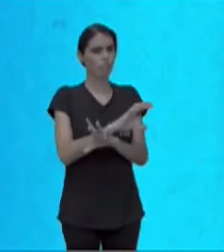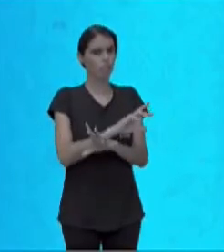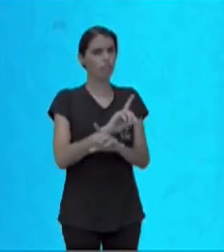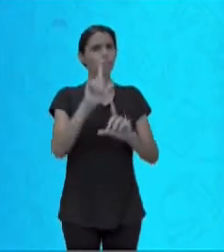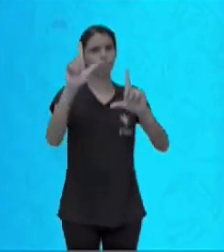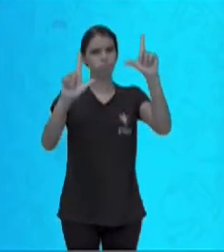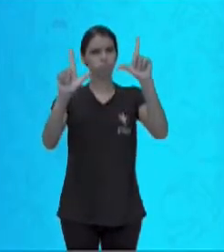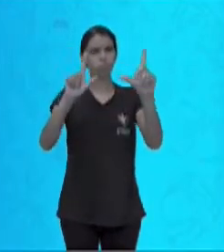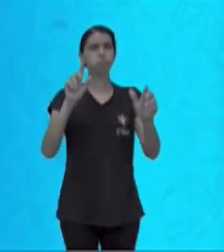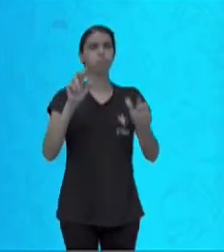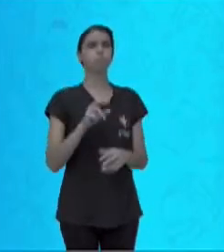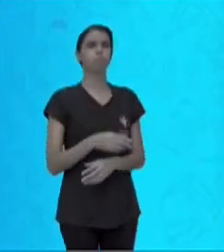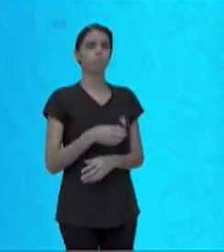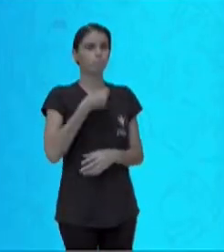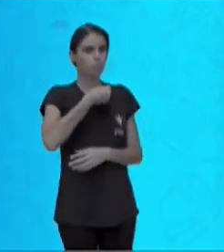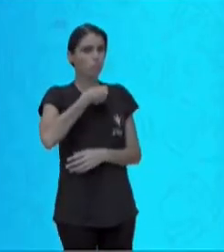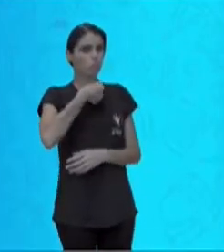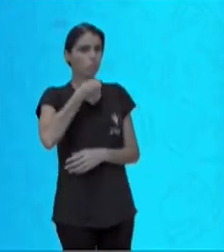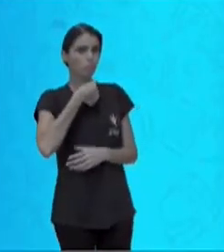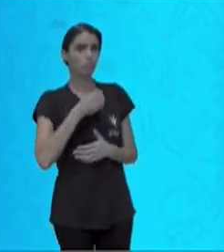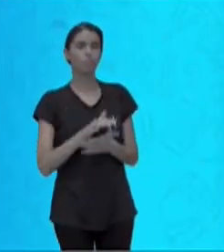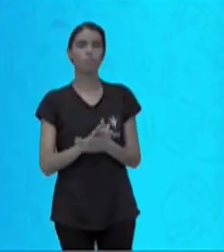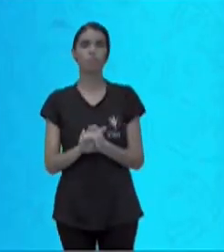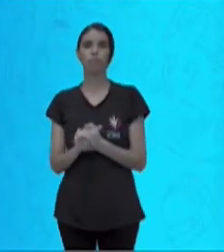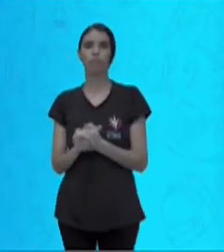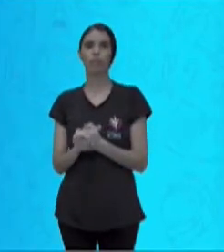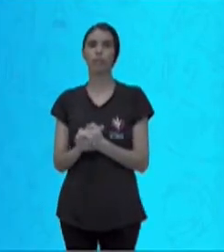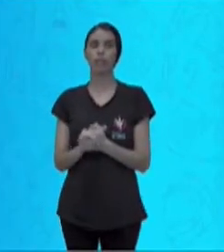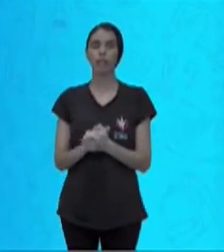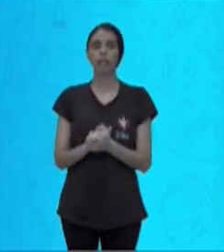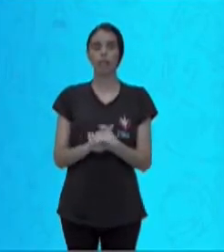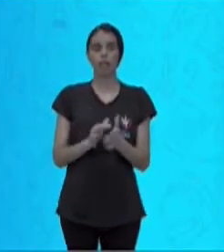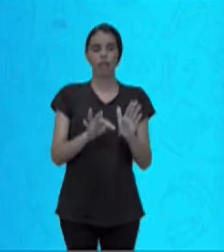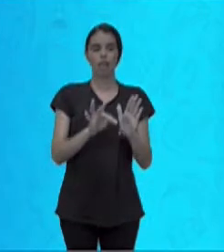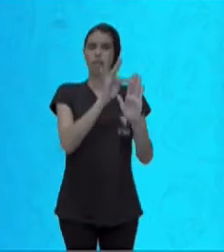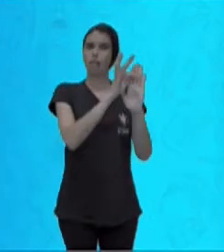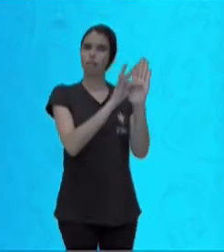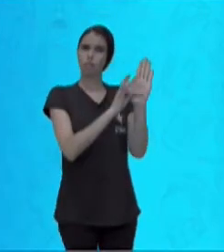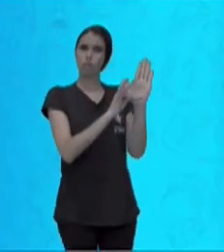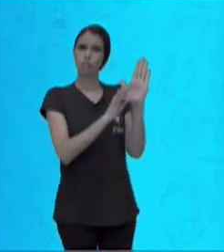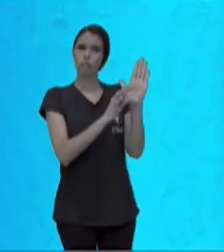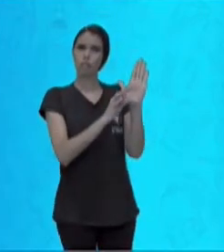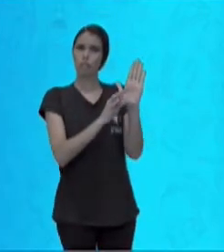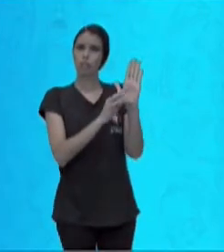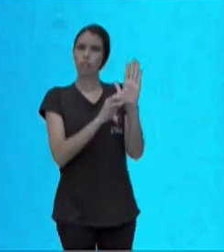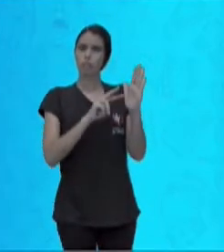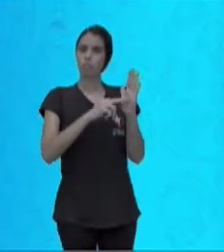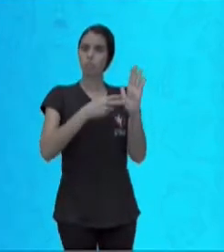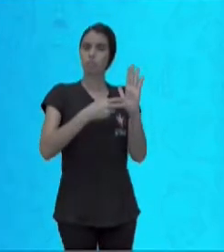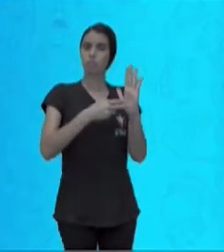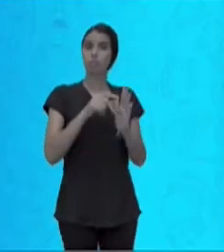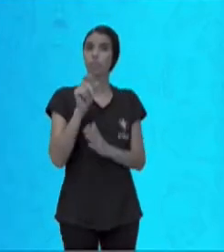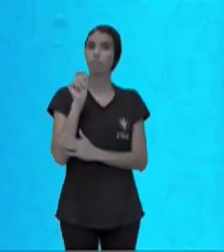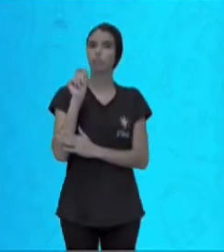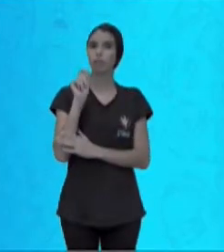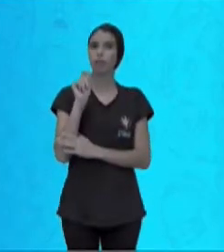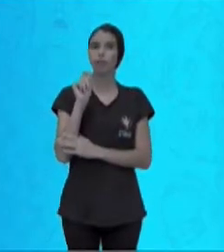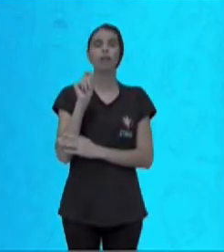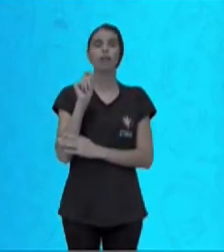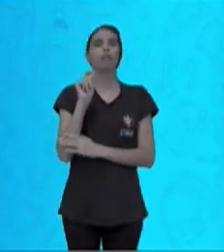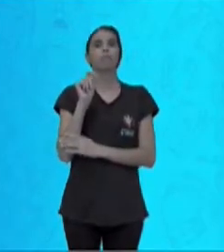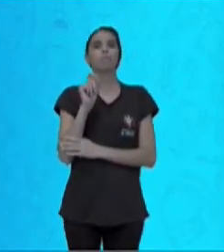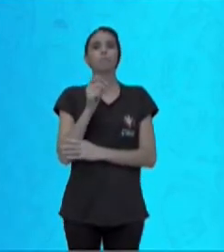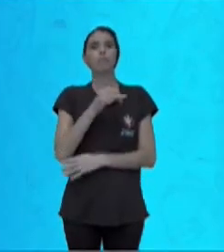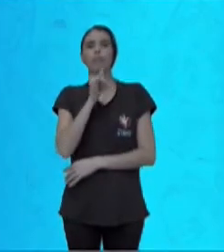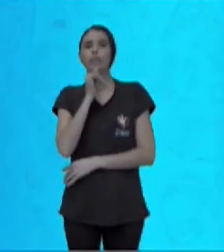A entrevista ela é um gênero que tem a finalidade de transmitir para o leitor ou telespectador